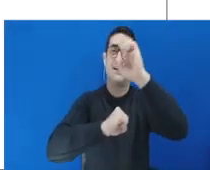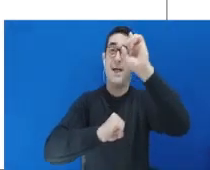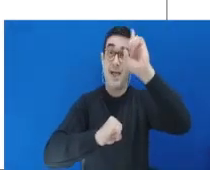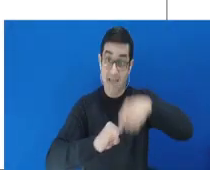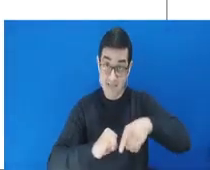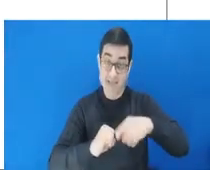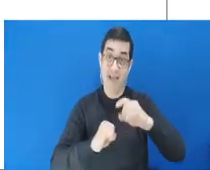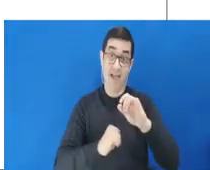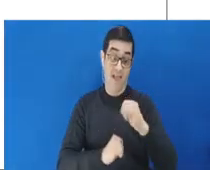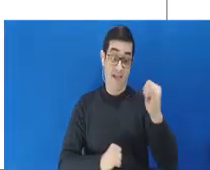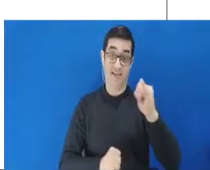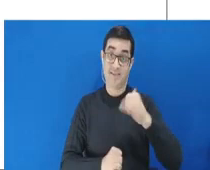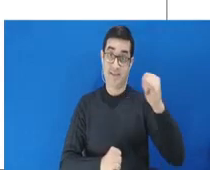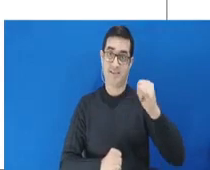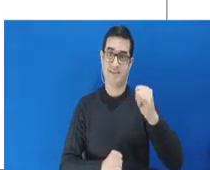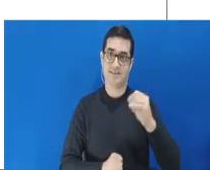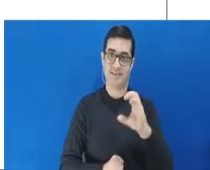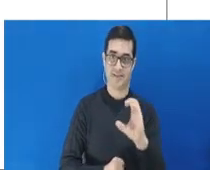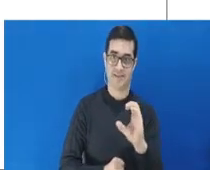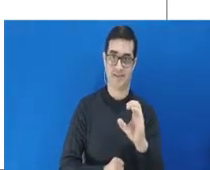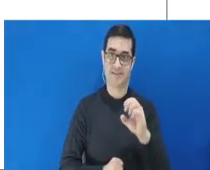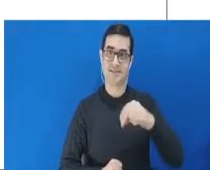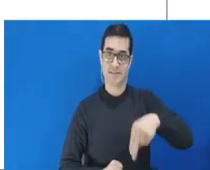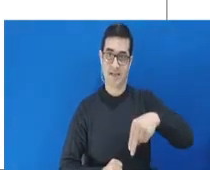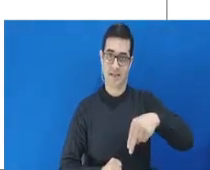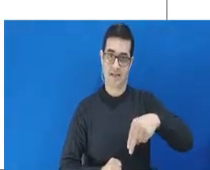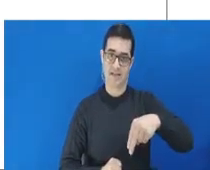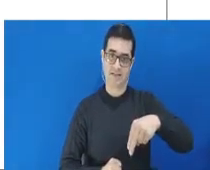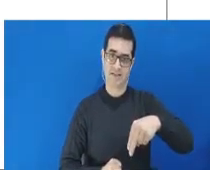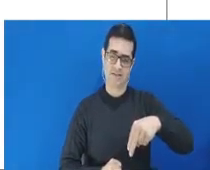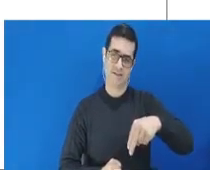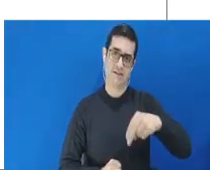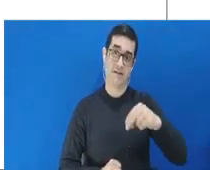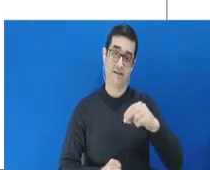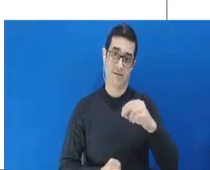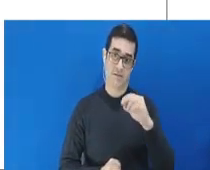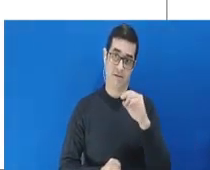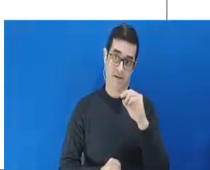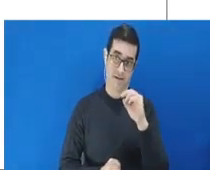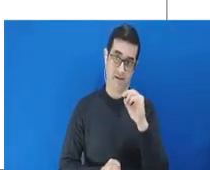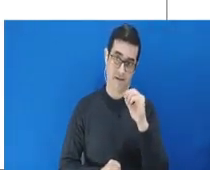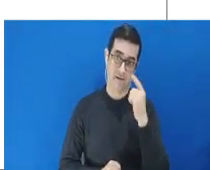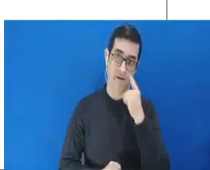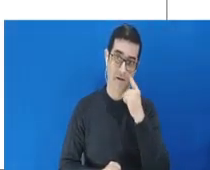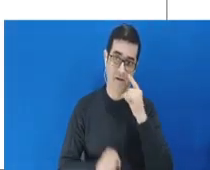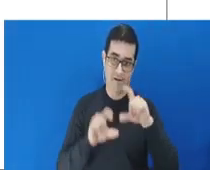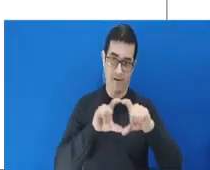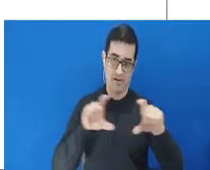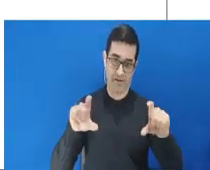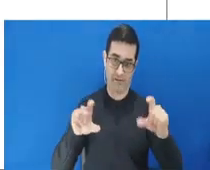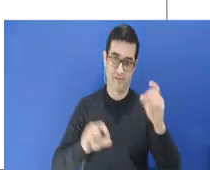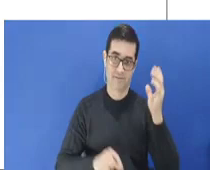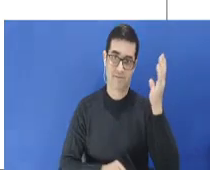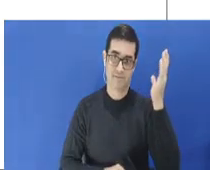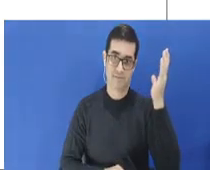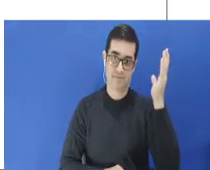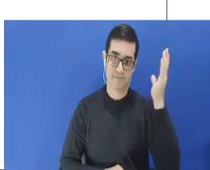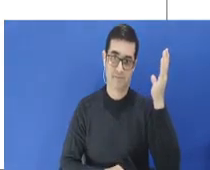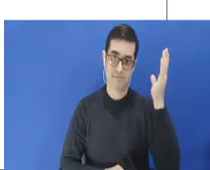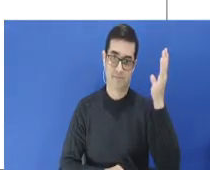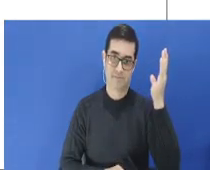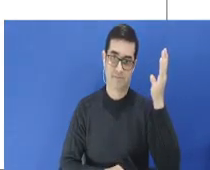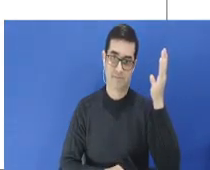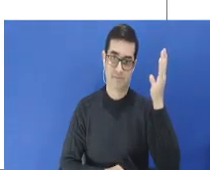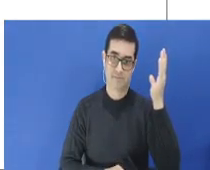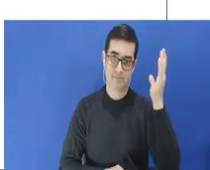do elétron, né, vai ser igual, ó, a energia cinética do elétron vai ser igual à